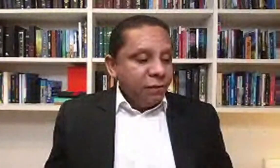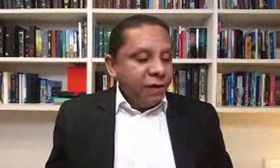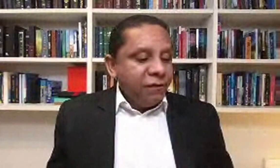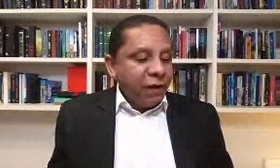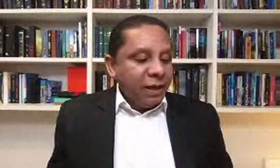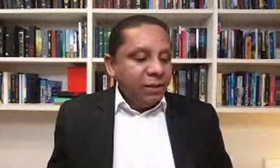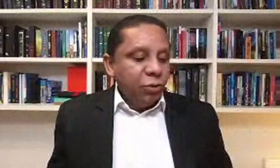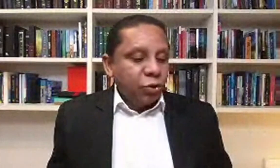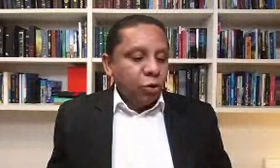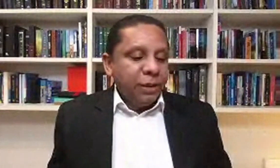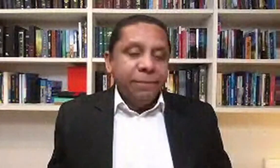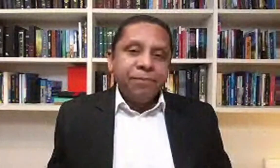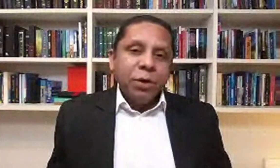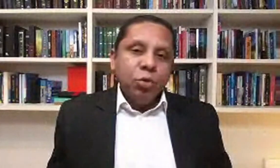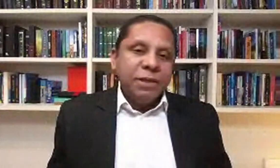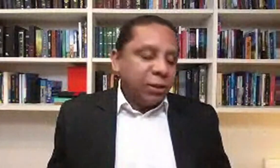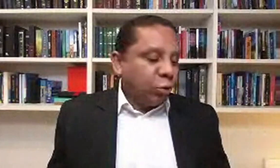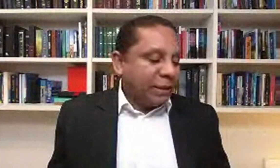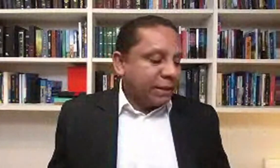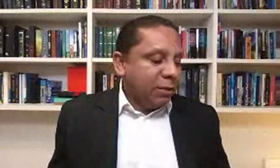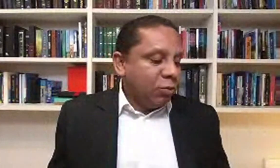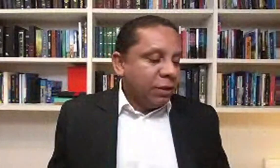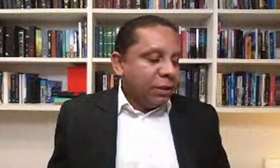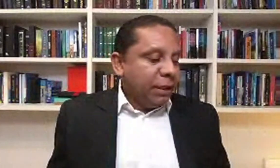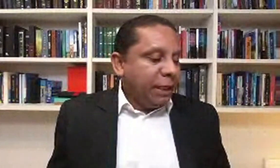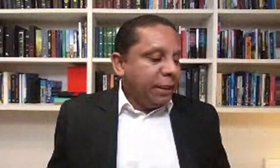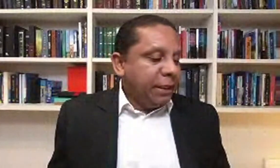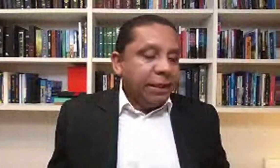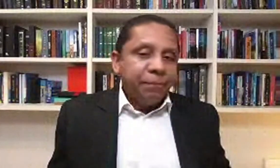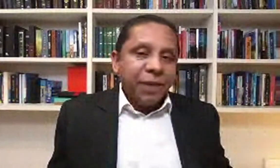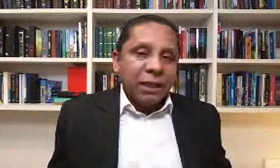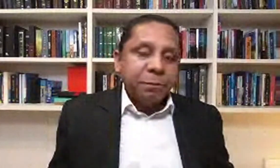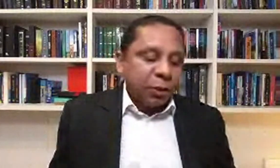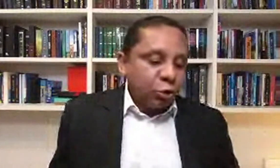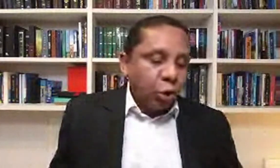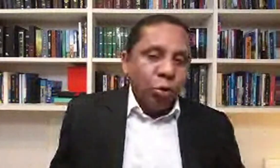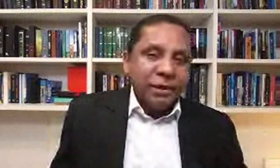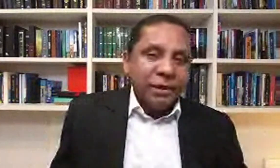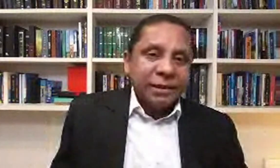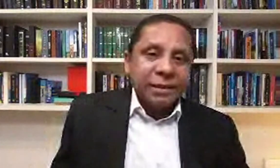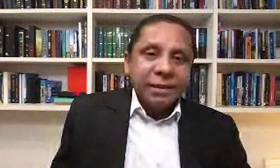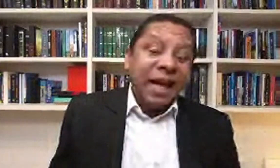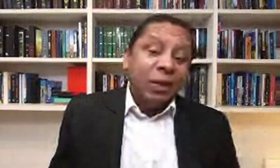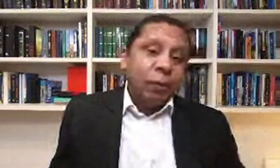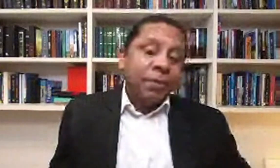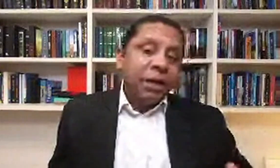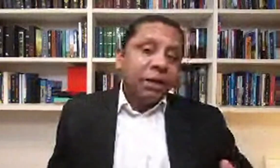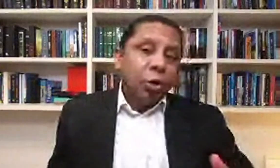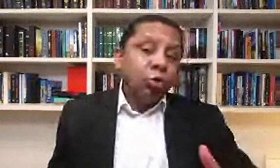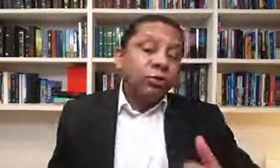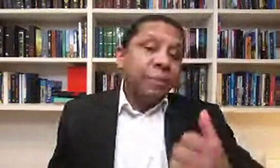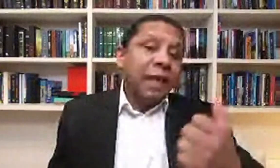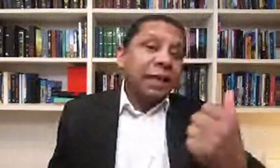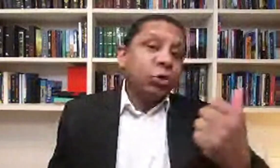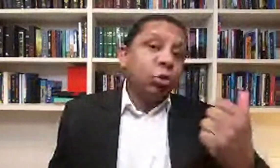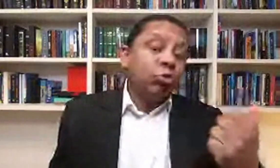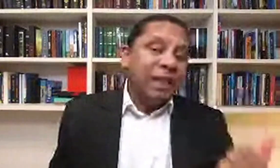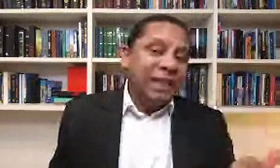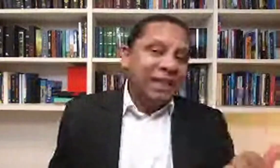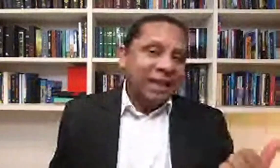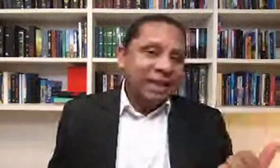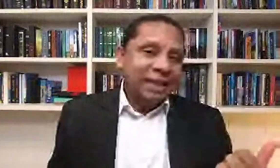Pérgamo vem falando sobre uma situação em que as pessoas param